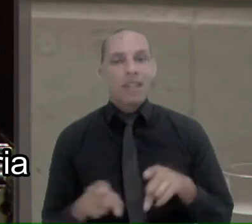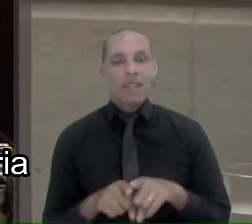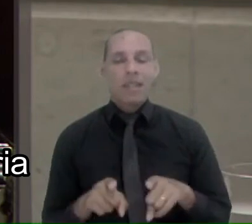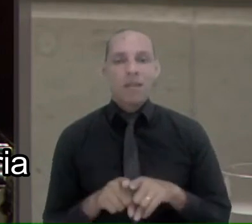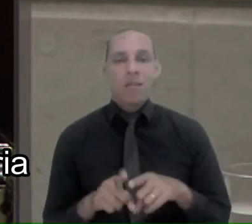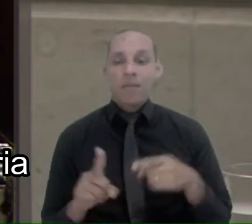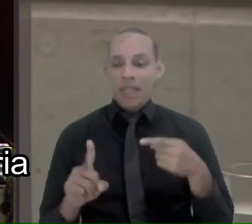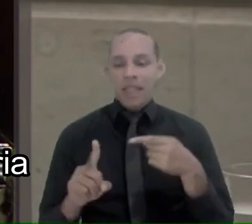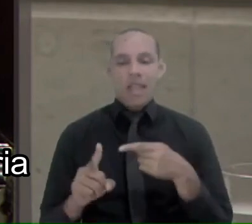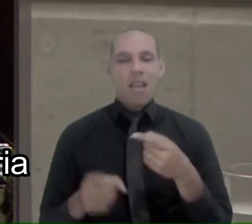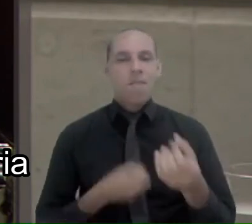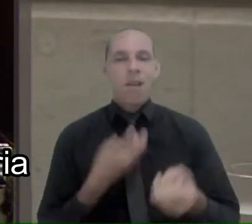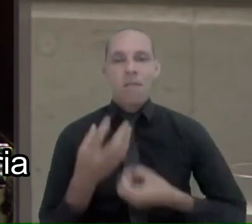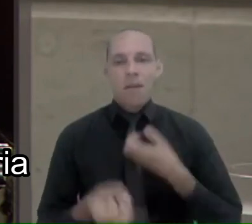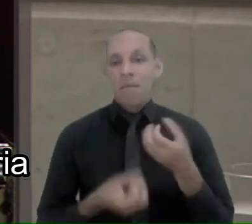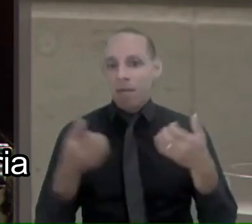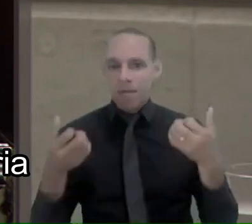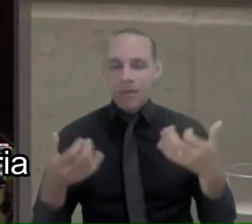poema